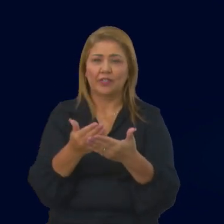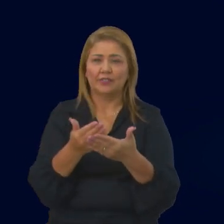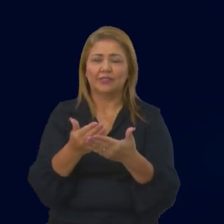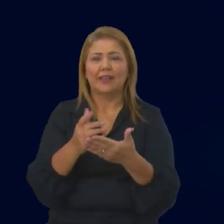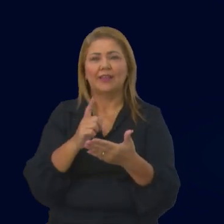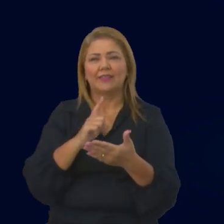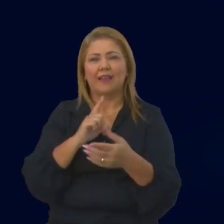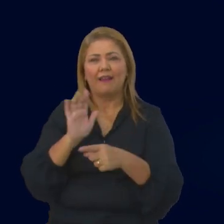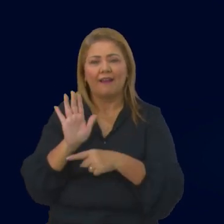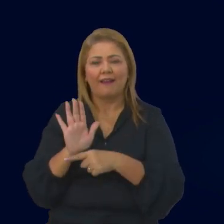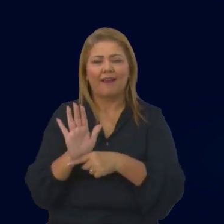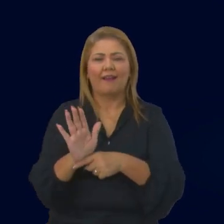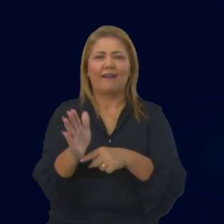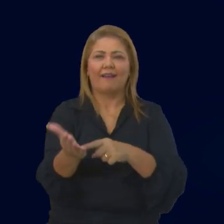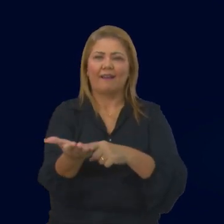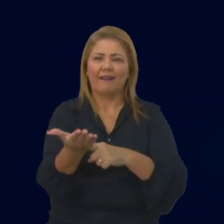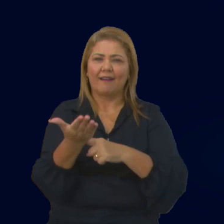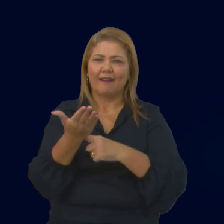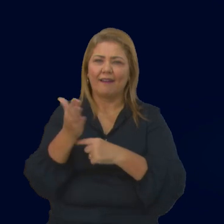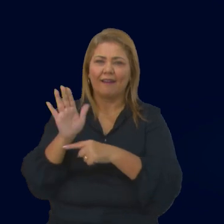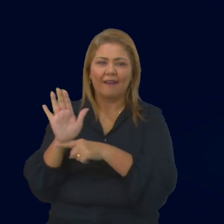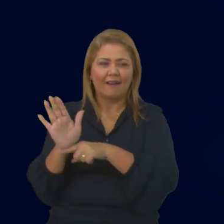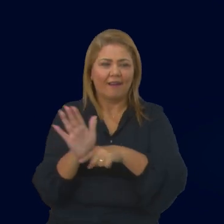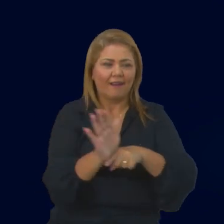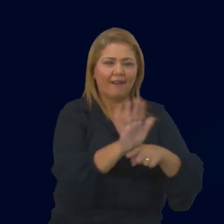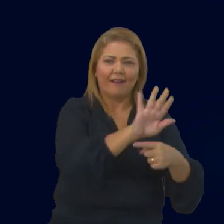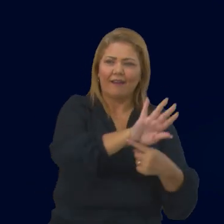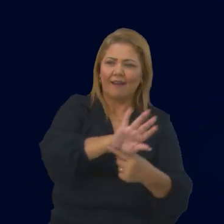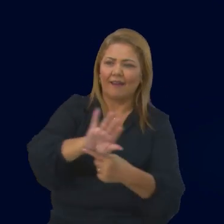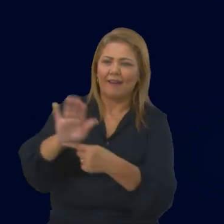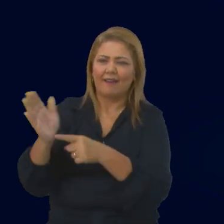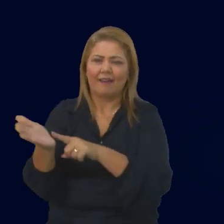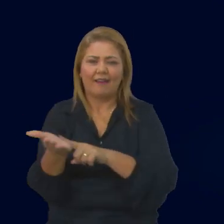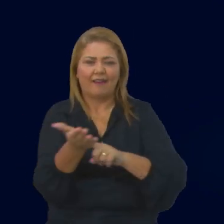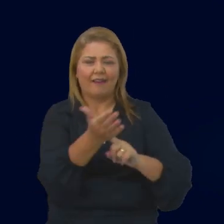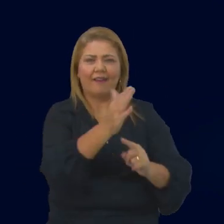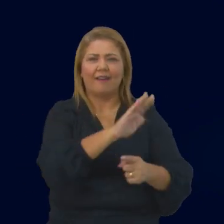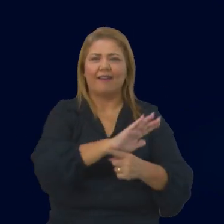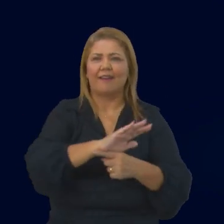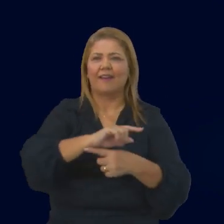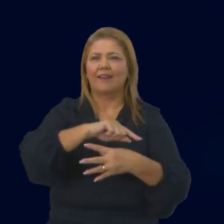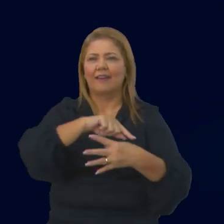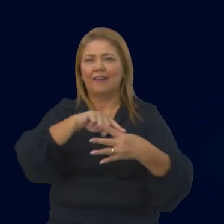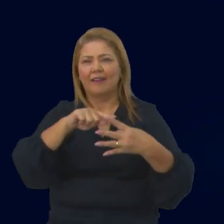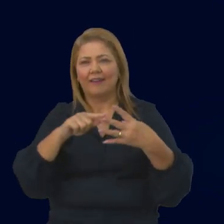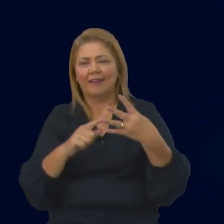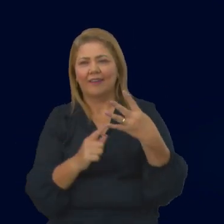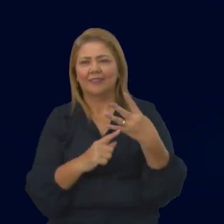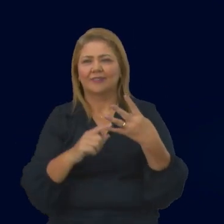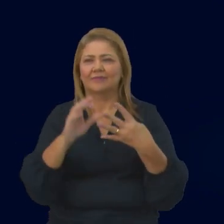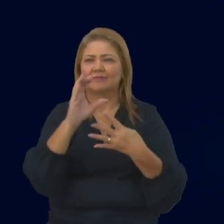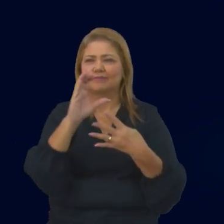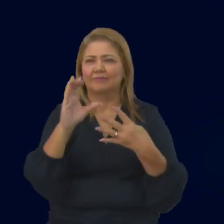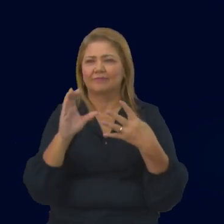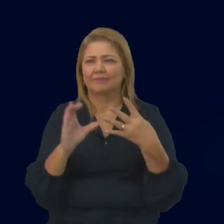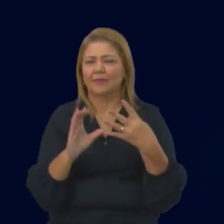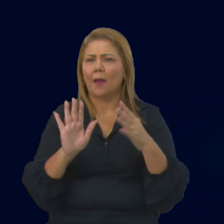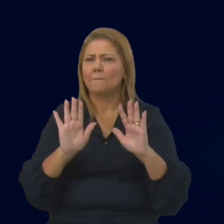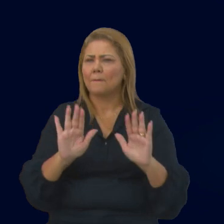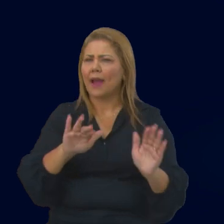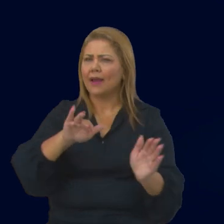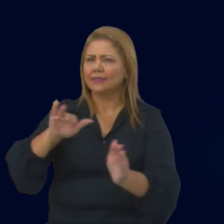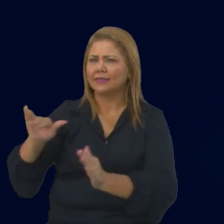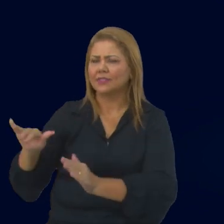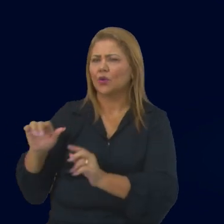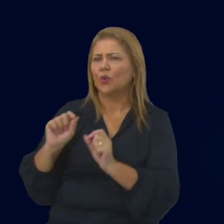colaboram. E esse ciclo se torna virtuoso. Só que, por outro lado, se a